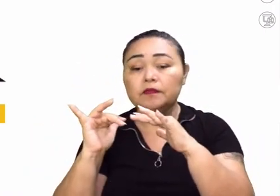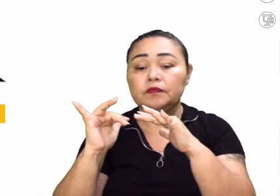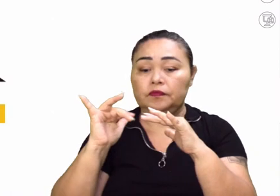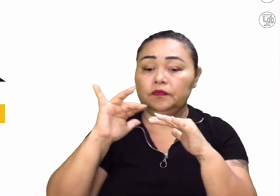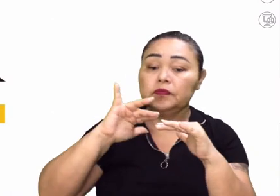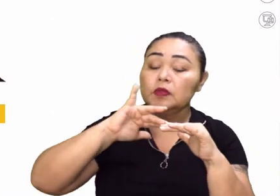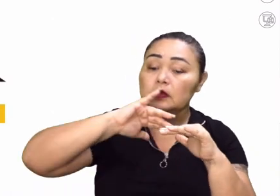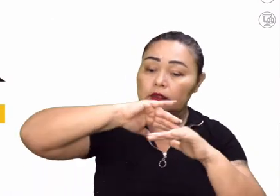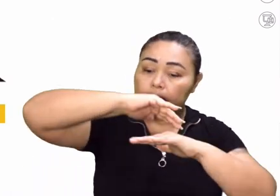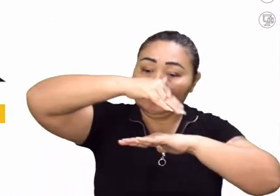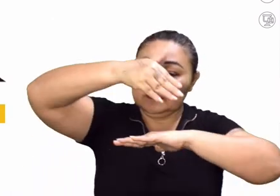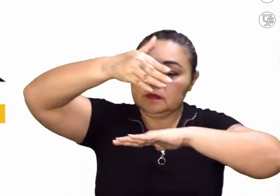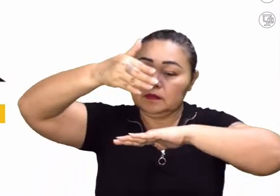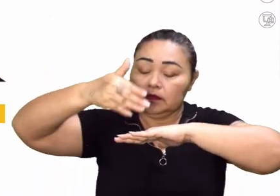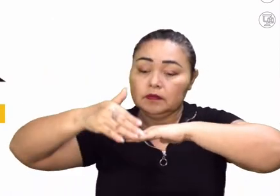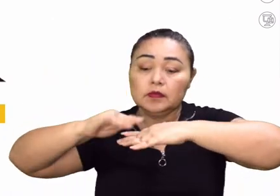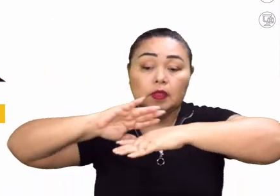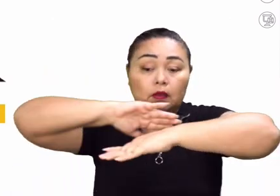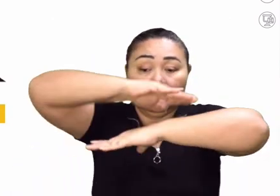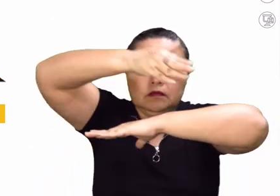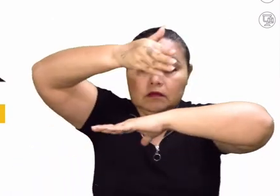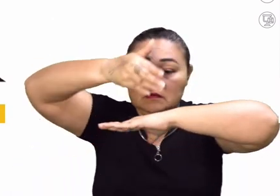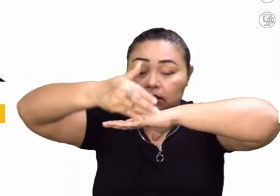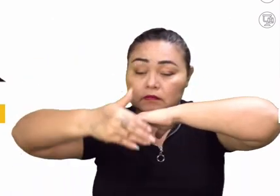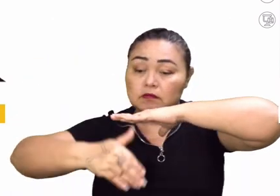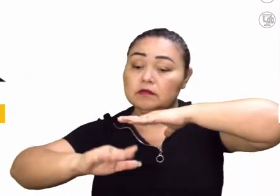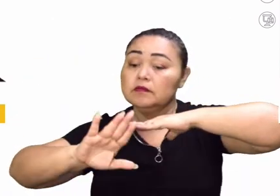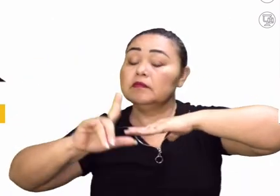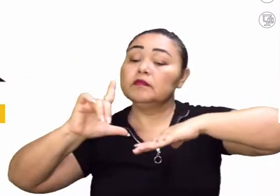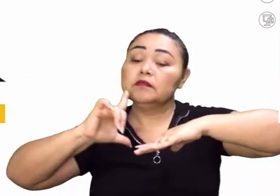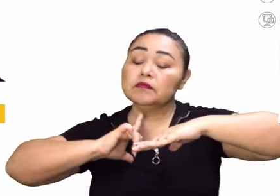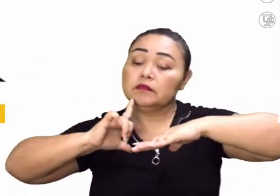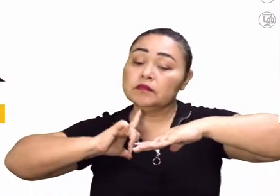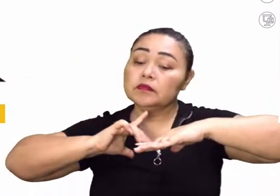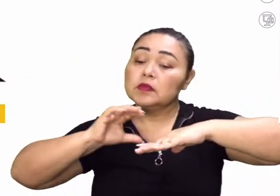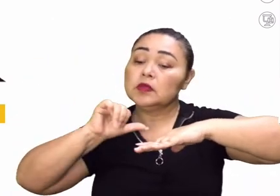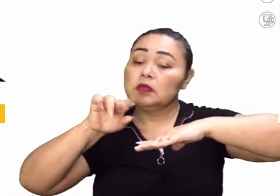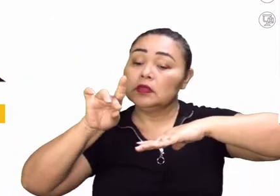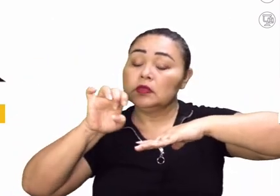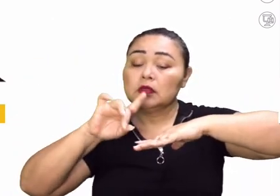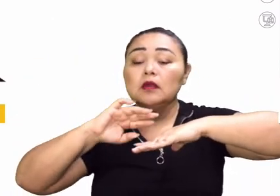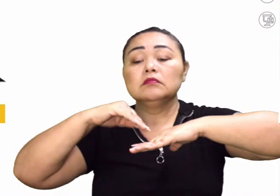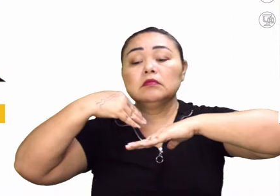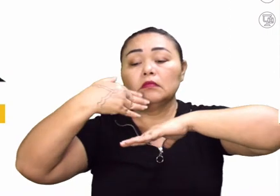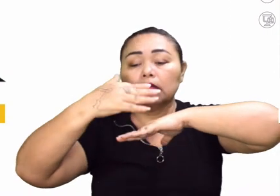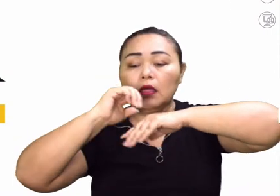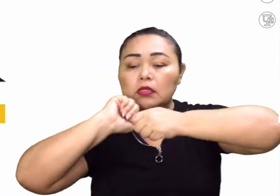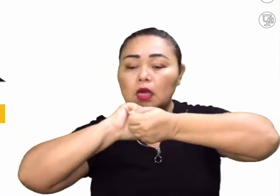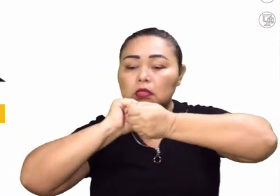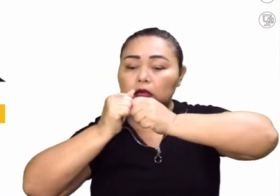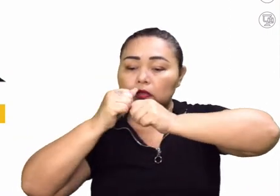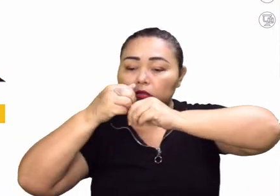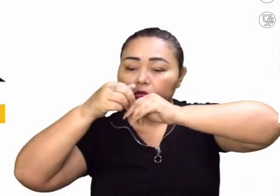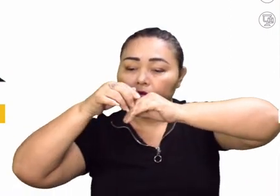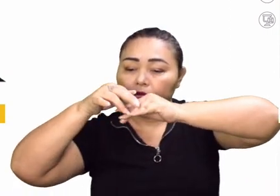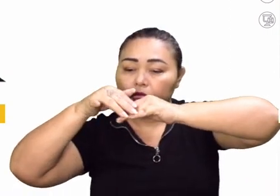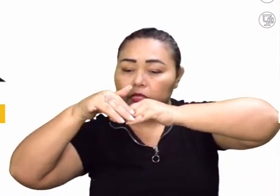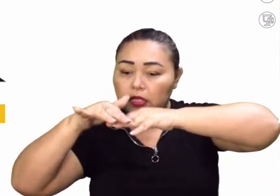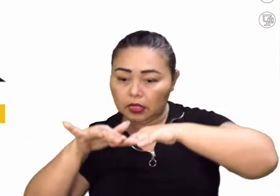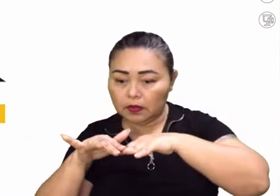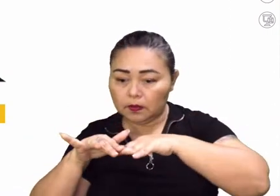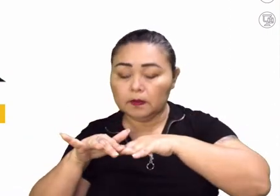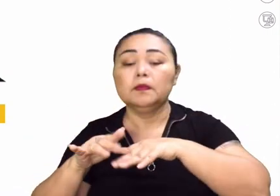áreas de dobramentos moderno como as Cordilheira dos Andes né a gente observa que tá no processo ainda de transformação beleza